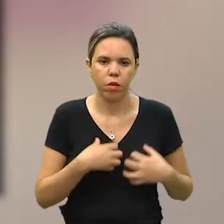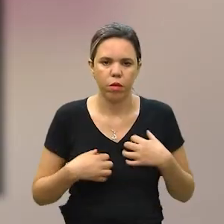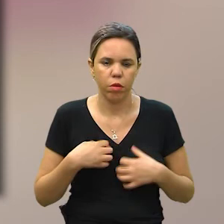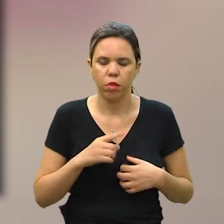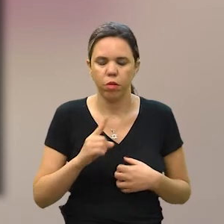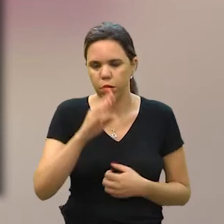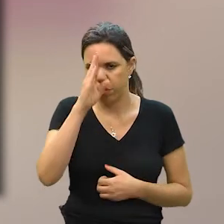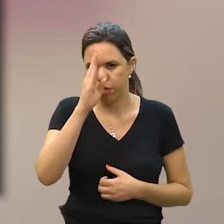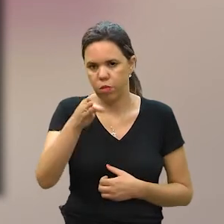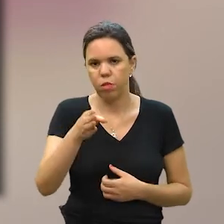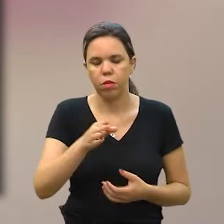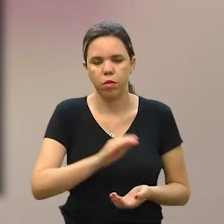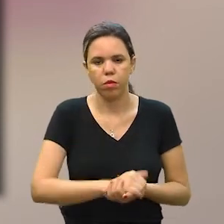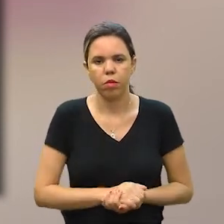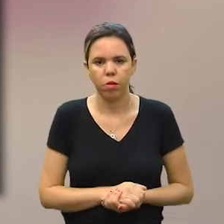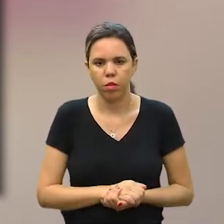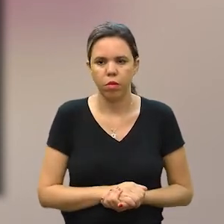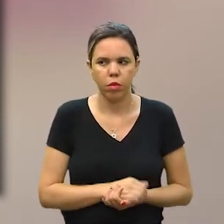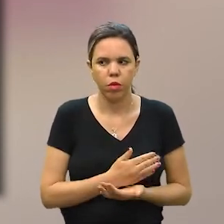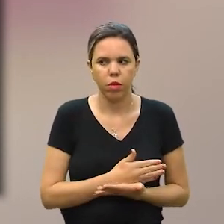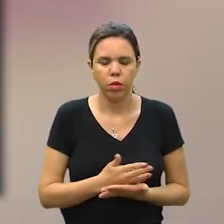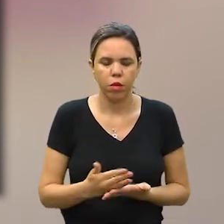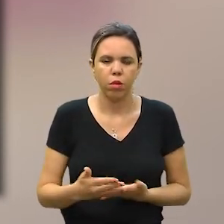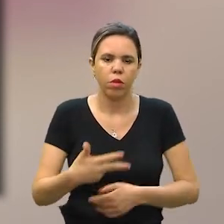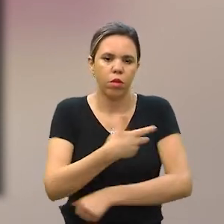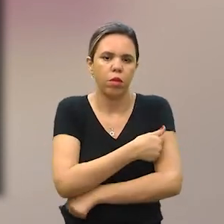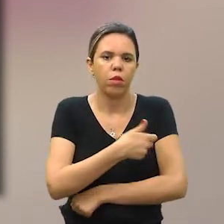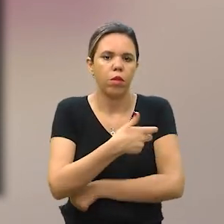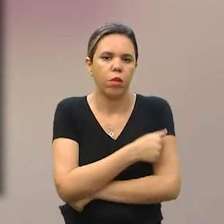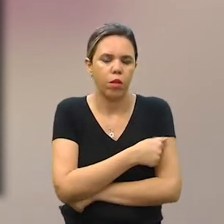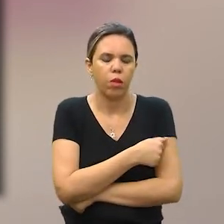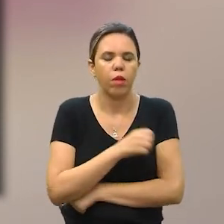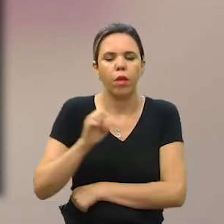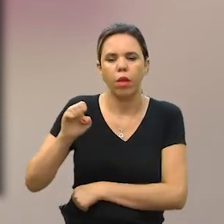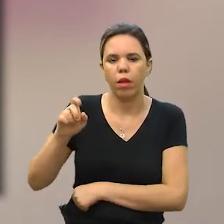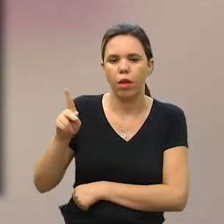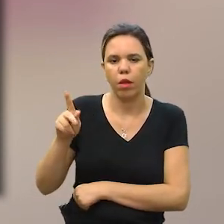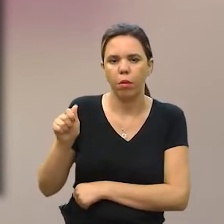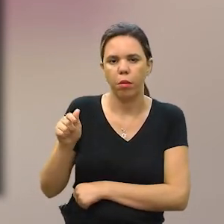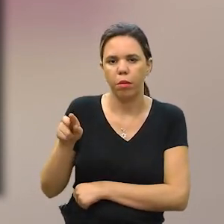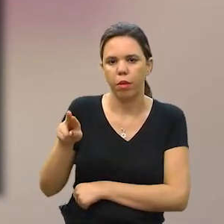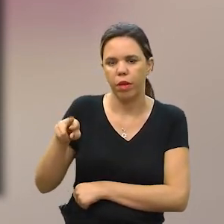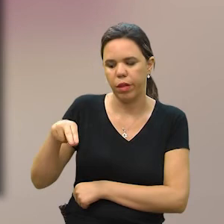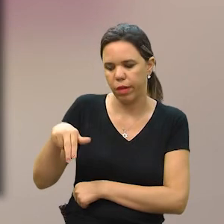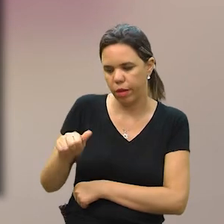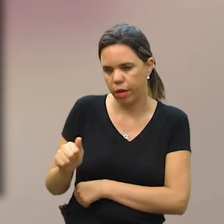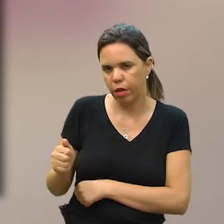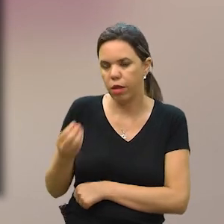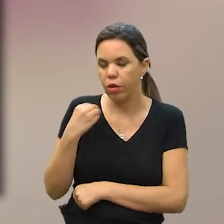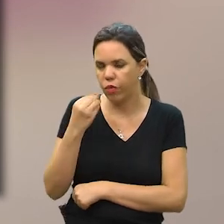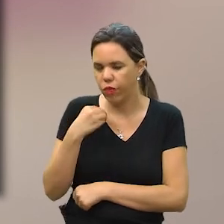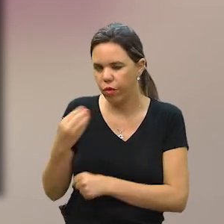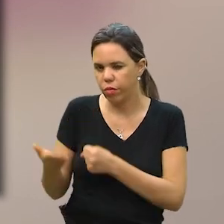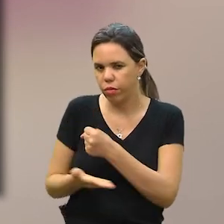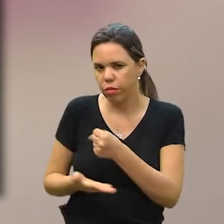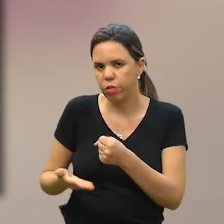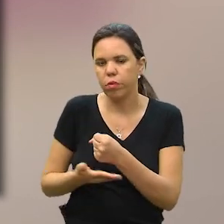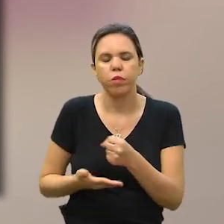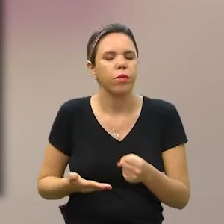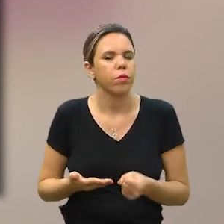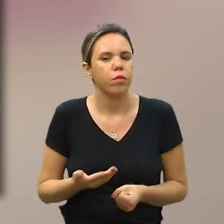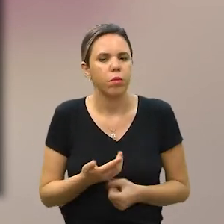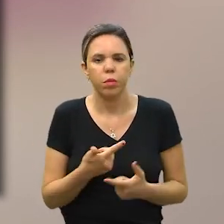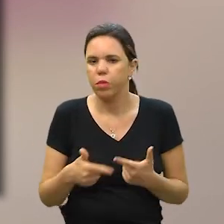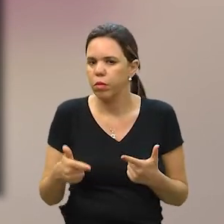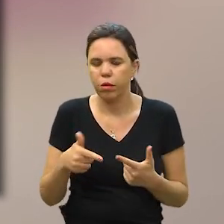mesmo. E, principalmente, você começa a usar as injeções, que é a heparina, não é? As heparinas de baixo peso molecular, e